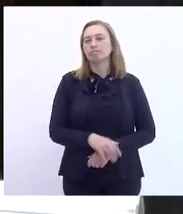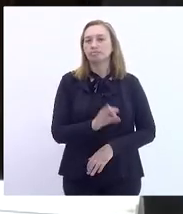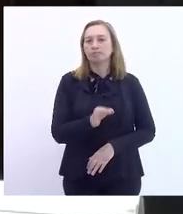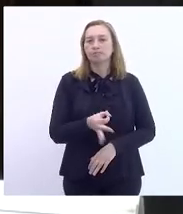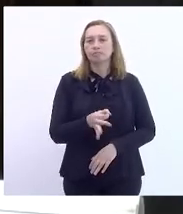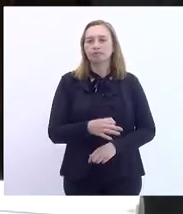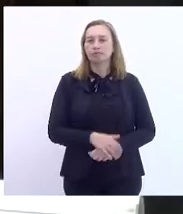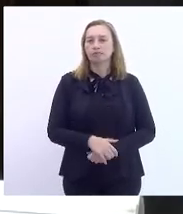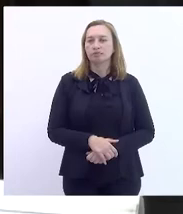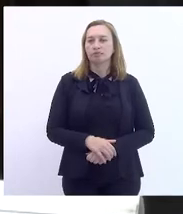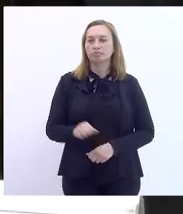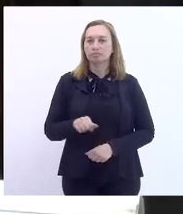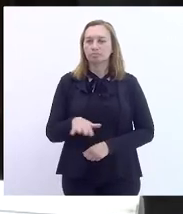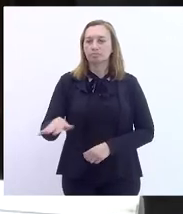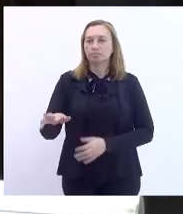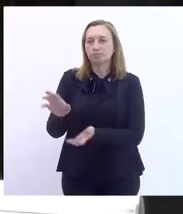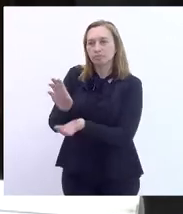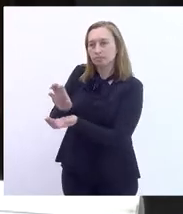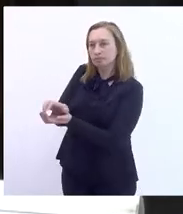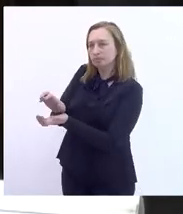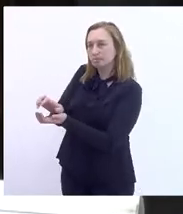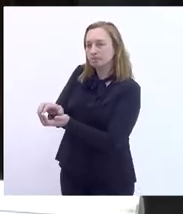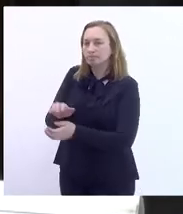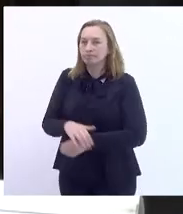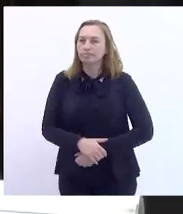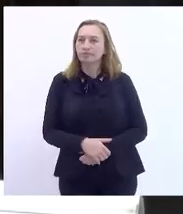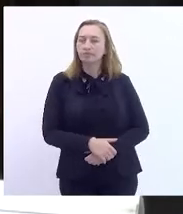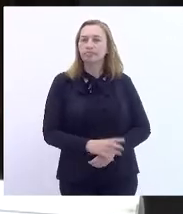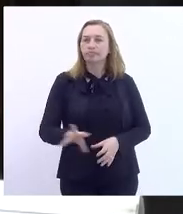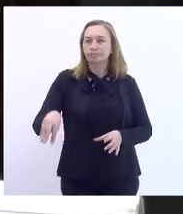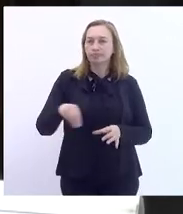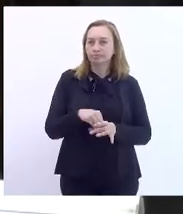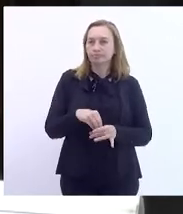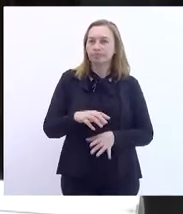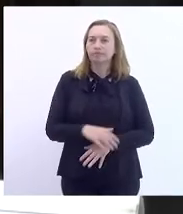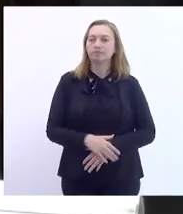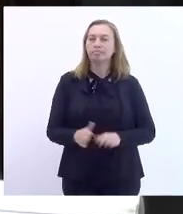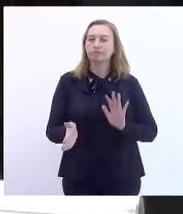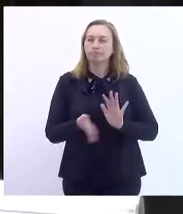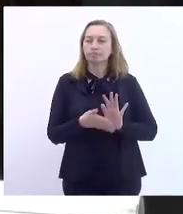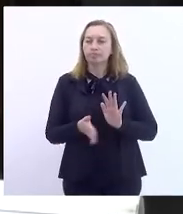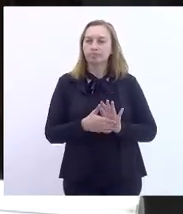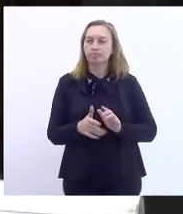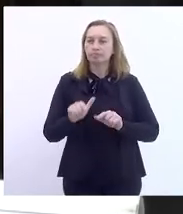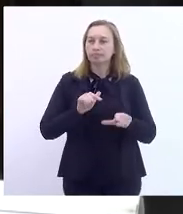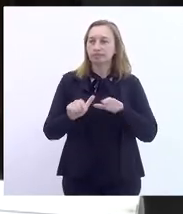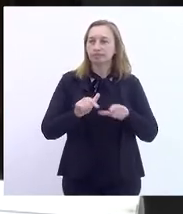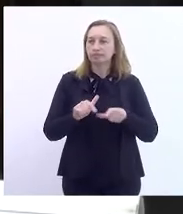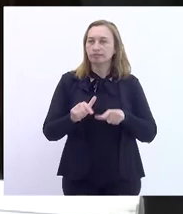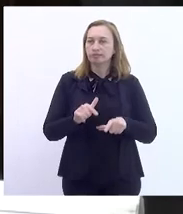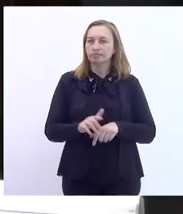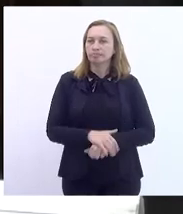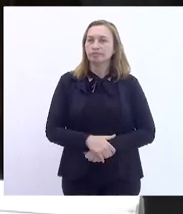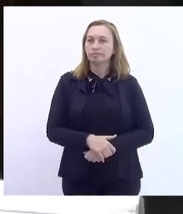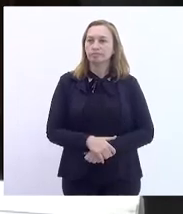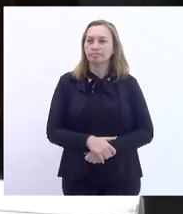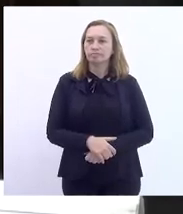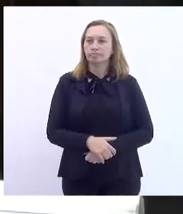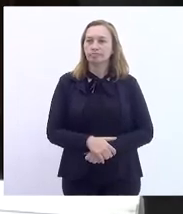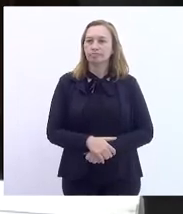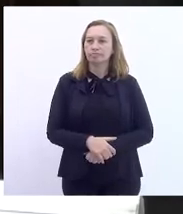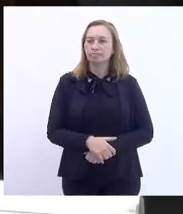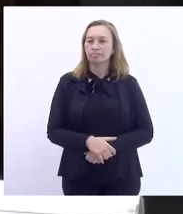especificamente na favela do jacarezinho dentro das propostas de trabalho nós temos